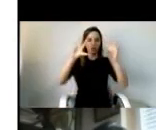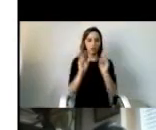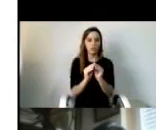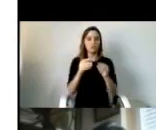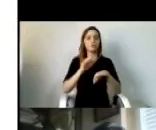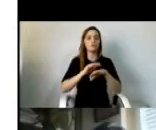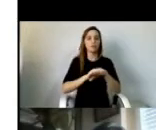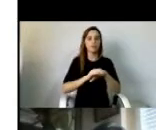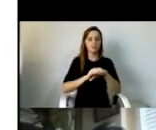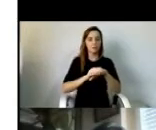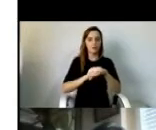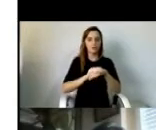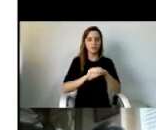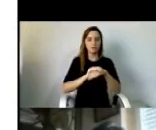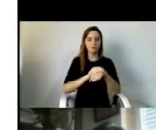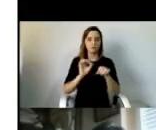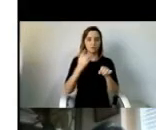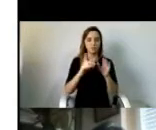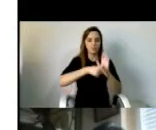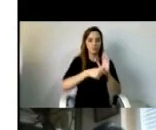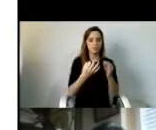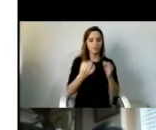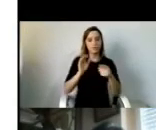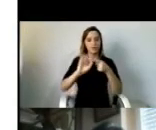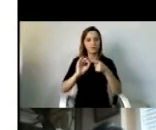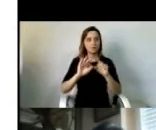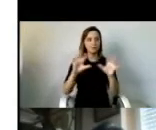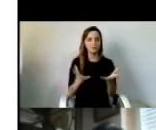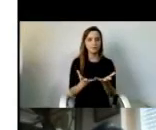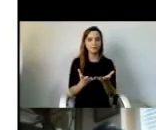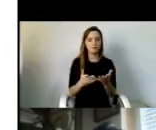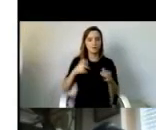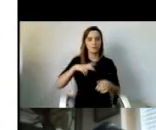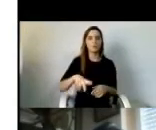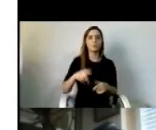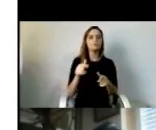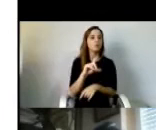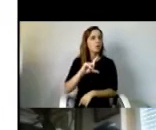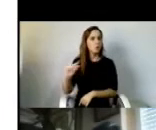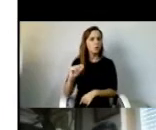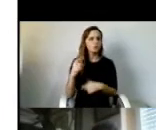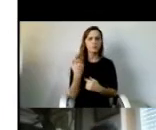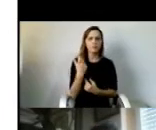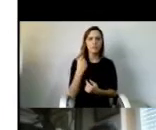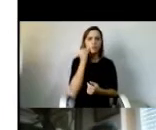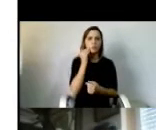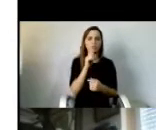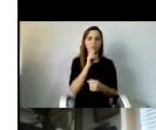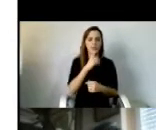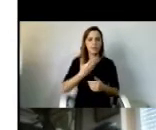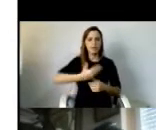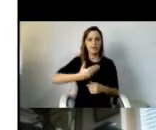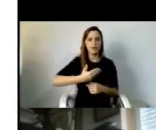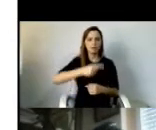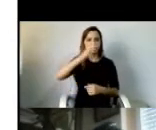do projeto de caracterização geral. Em Portugal ainda estamos muito longe de um cumprimento efetivo dos direitos que estão